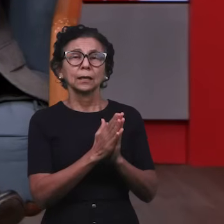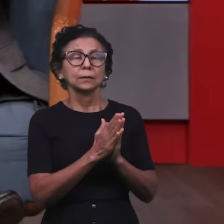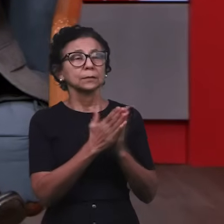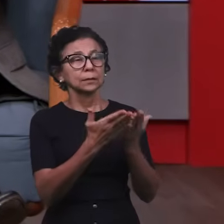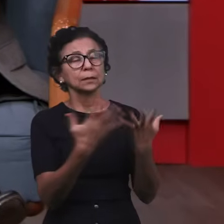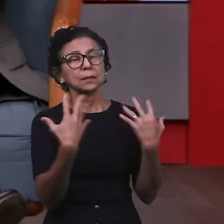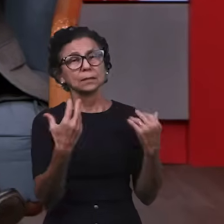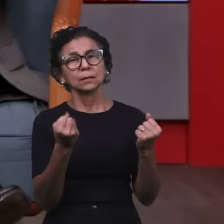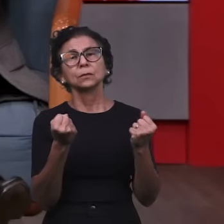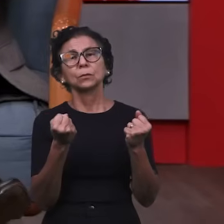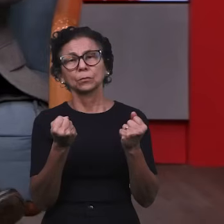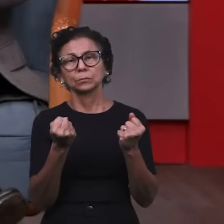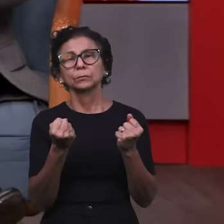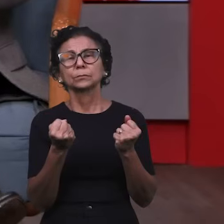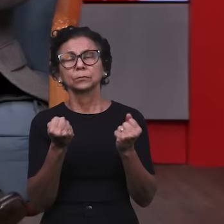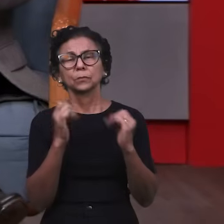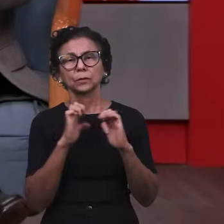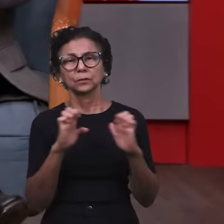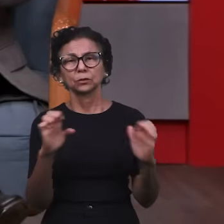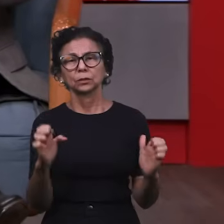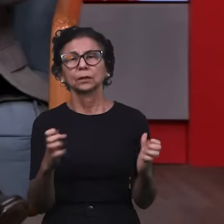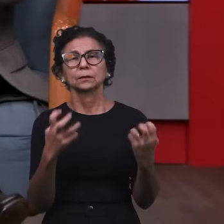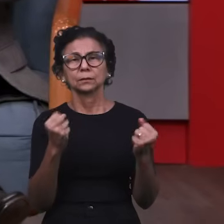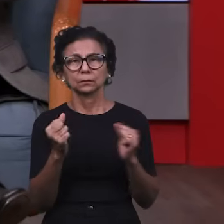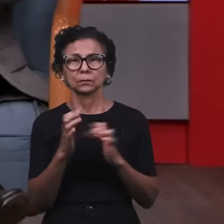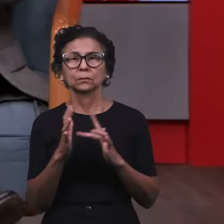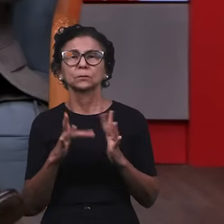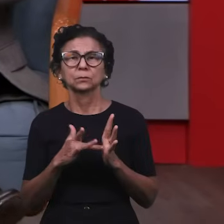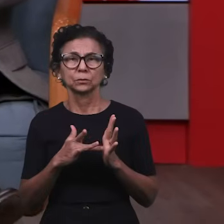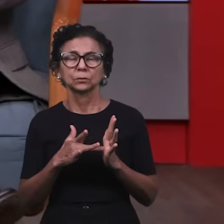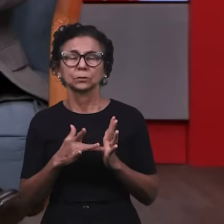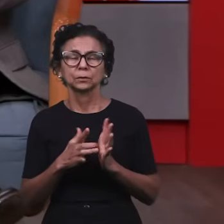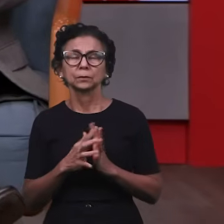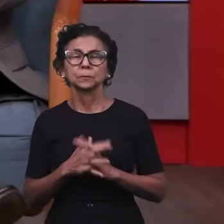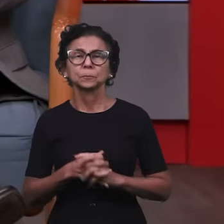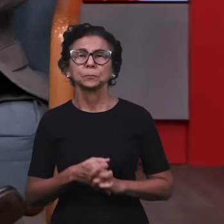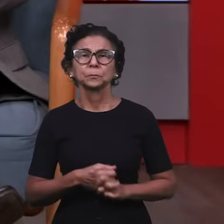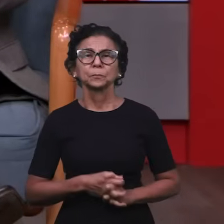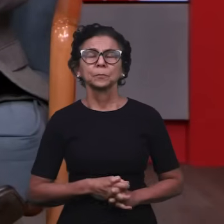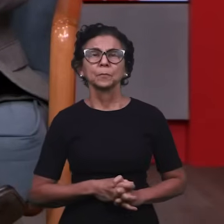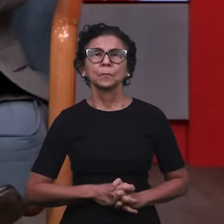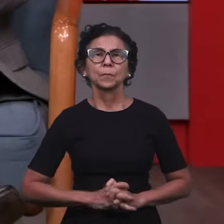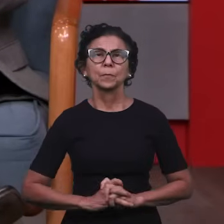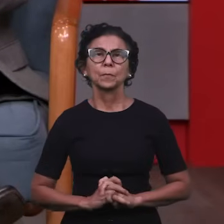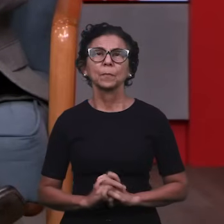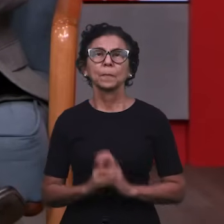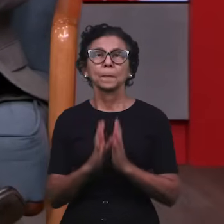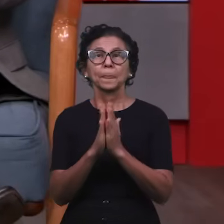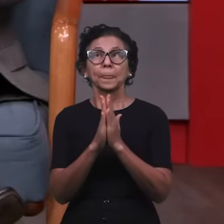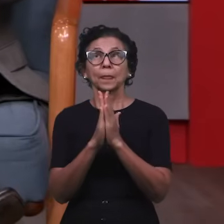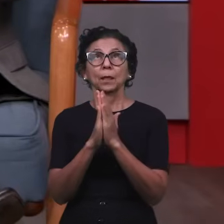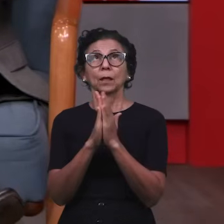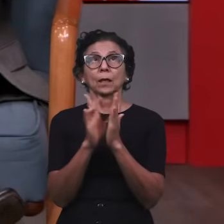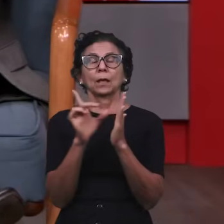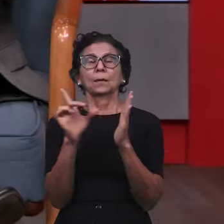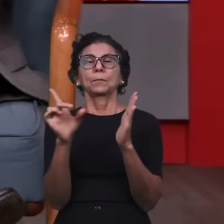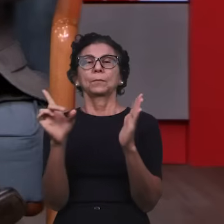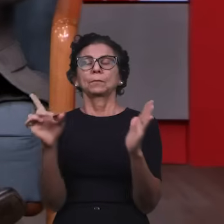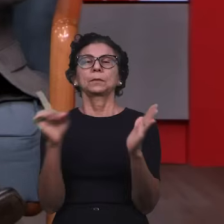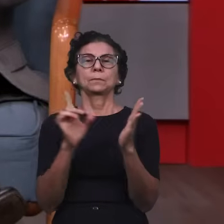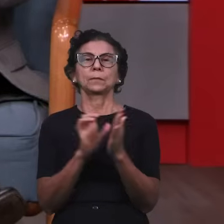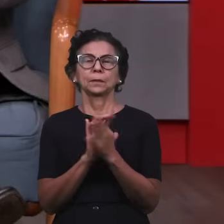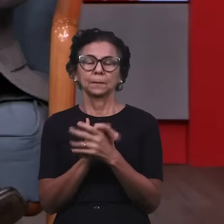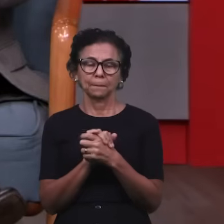Meus irmãos, a palavra, ela precisa ser